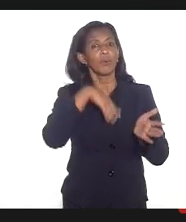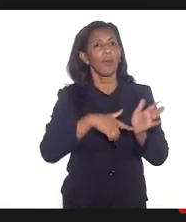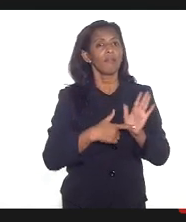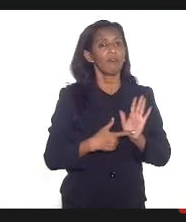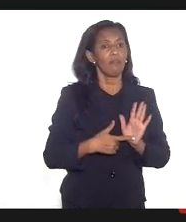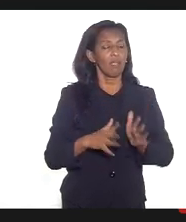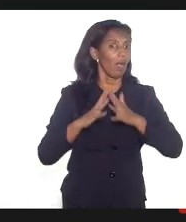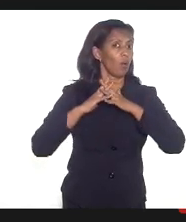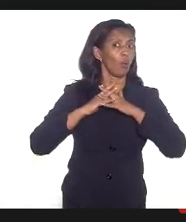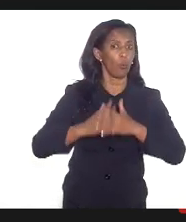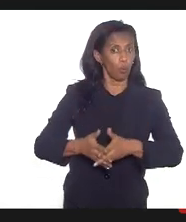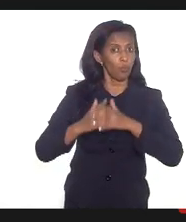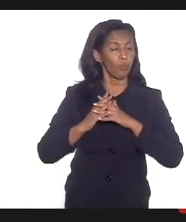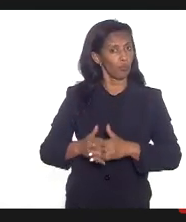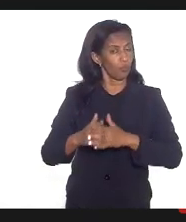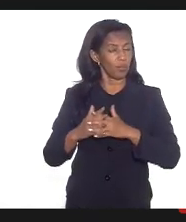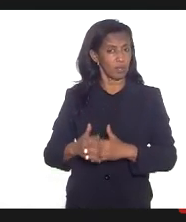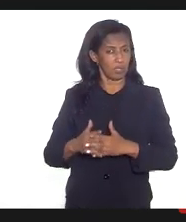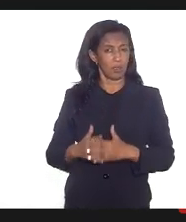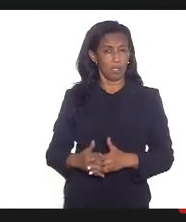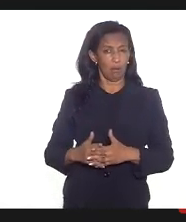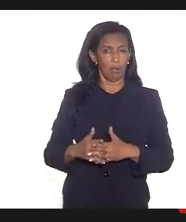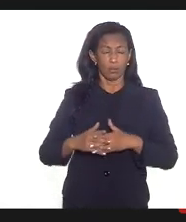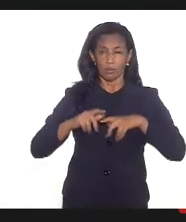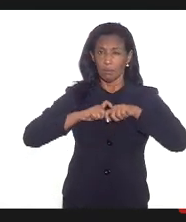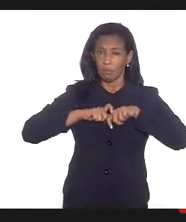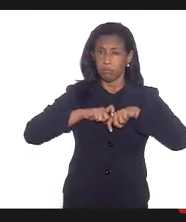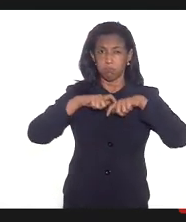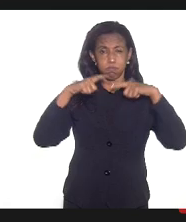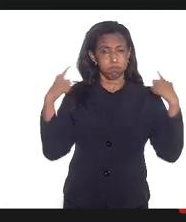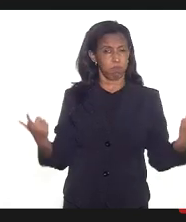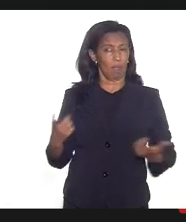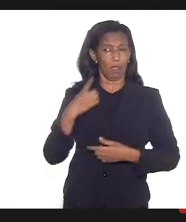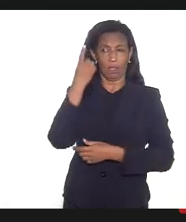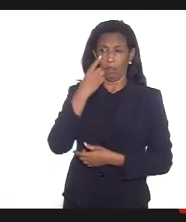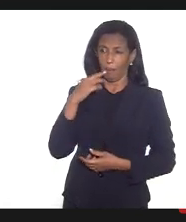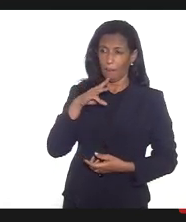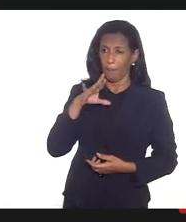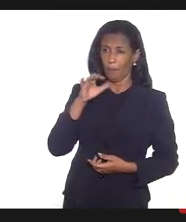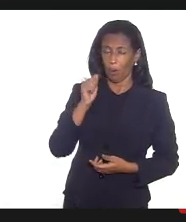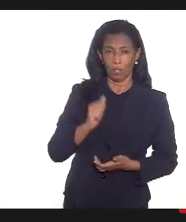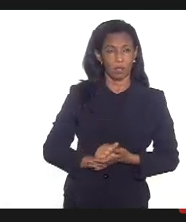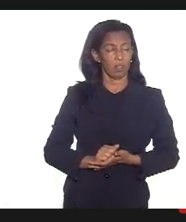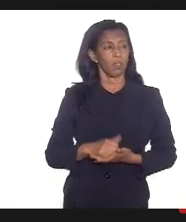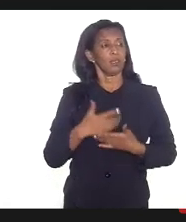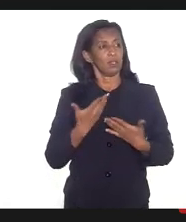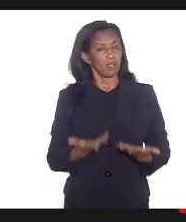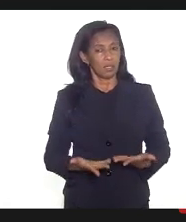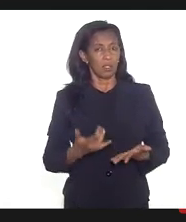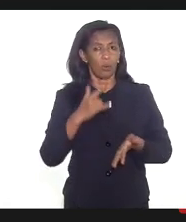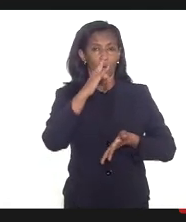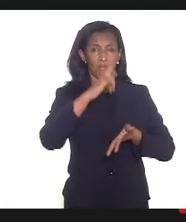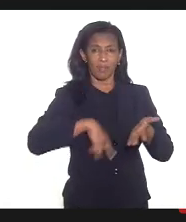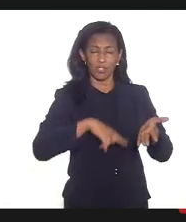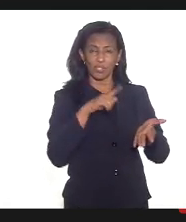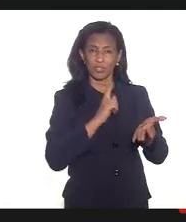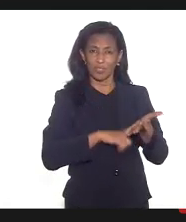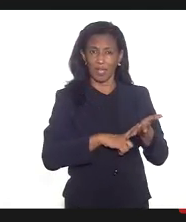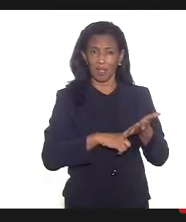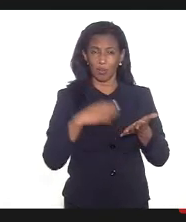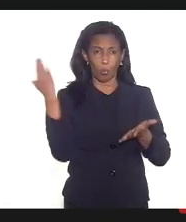a confusão se tornou tão tão grande Deputado da Mônica e é o atestado